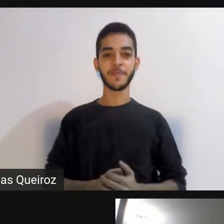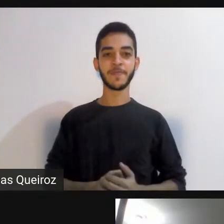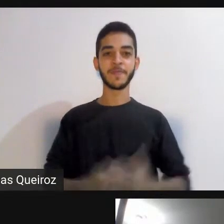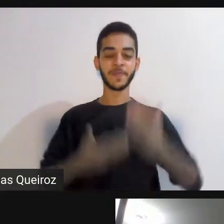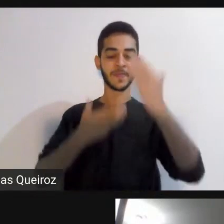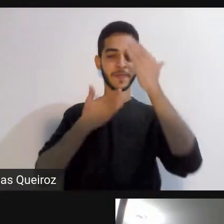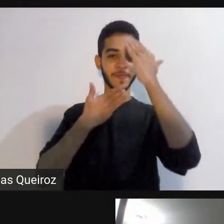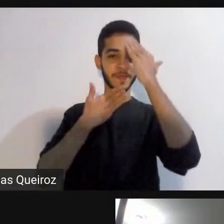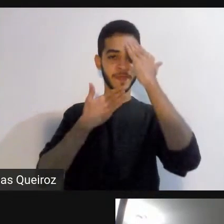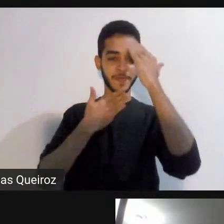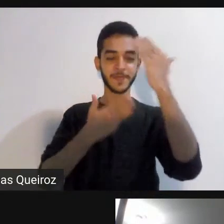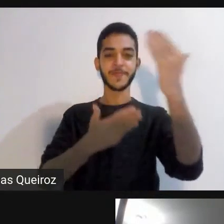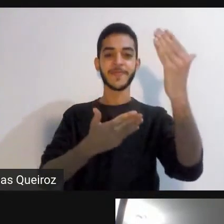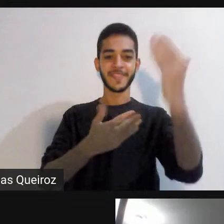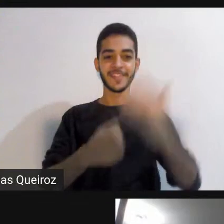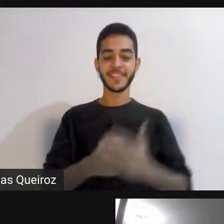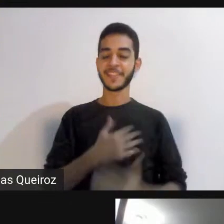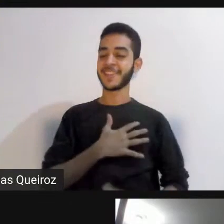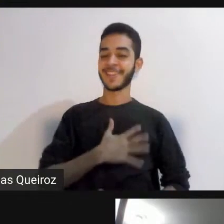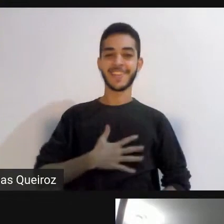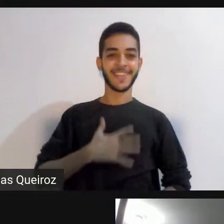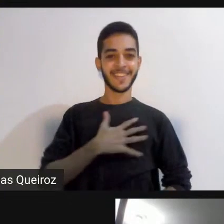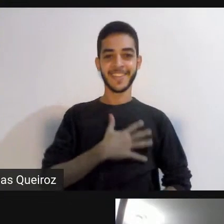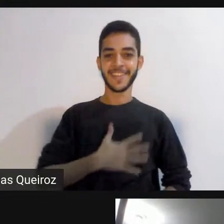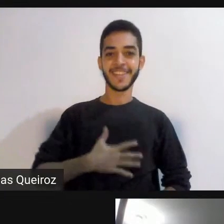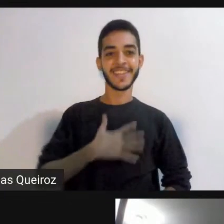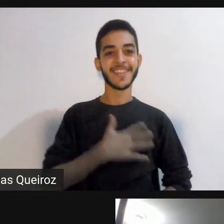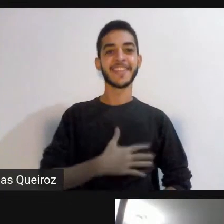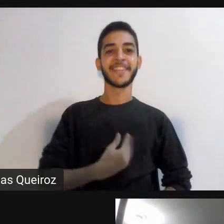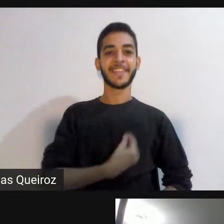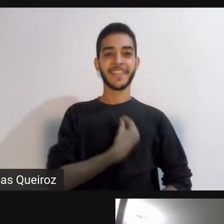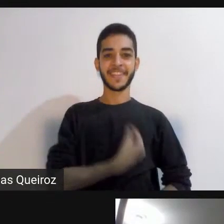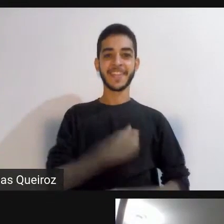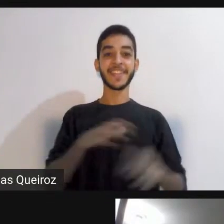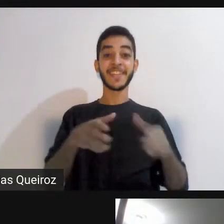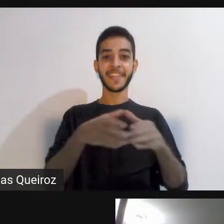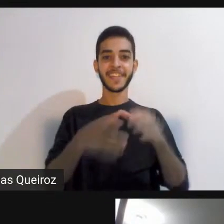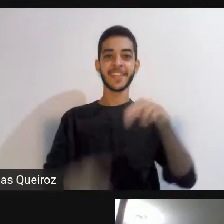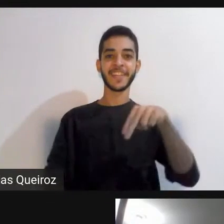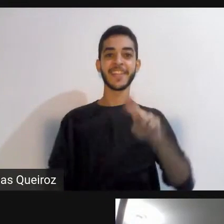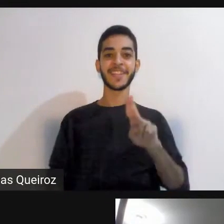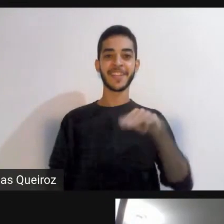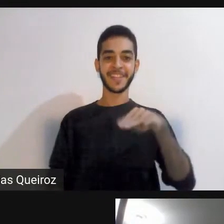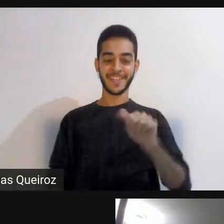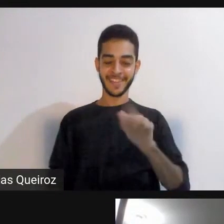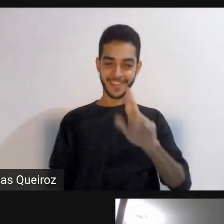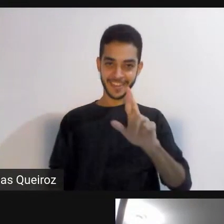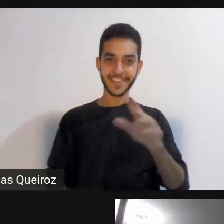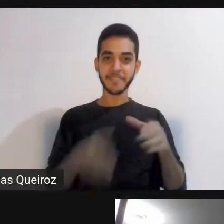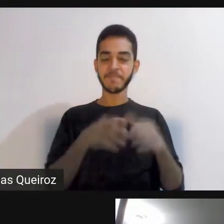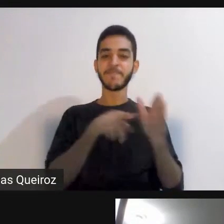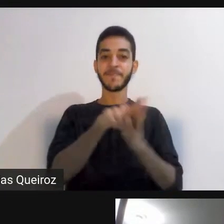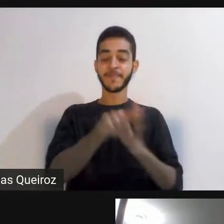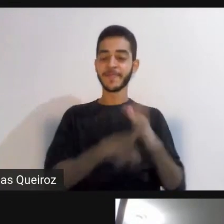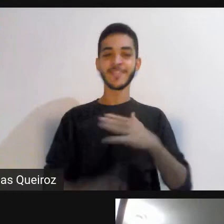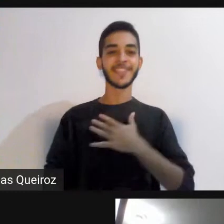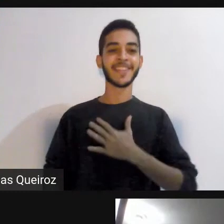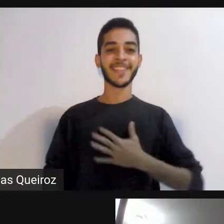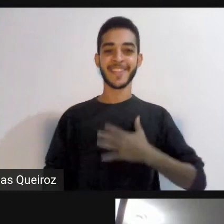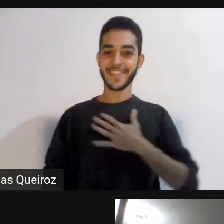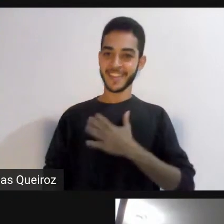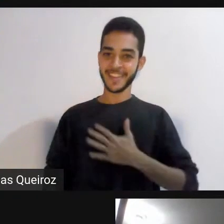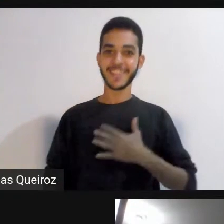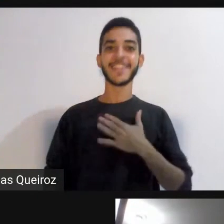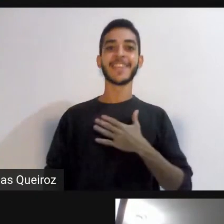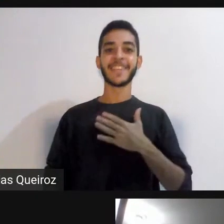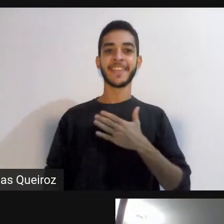agradeço. É uma honra estar participando sempre do Grupo Unumar, né? E também é uma satisfação enorme estar apresentando,